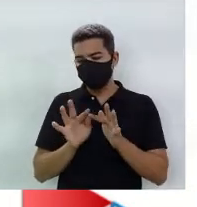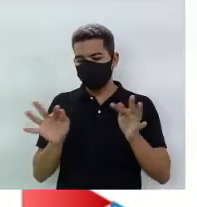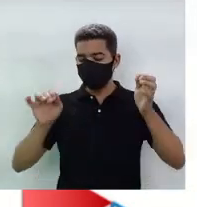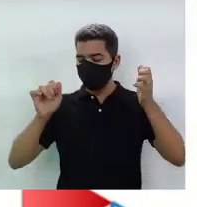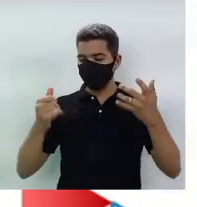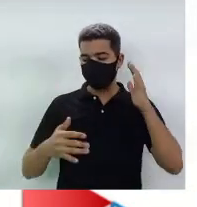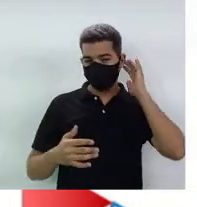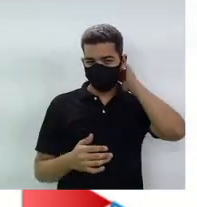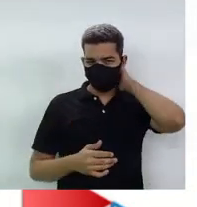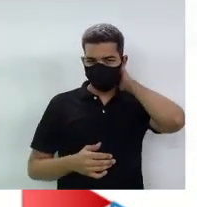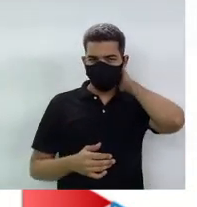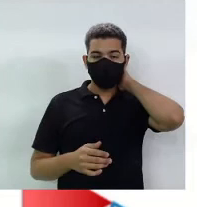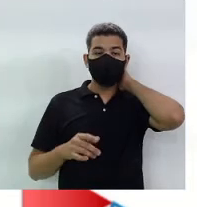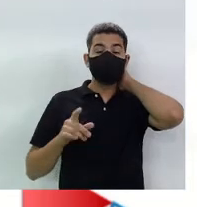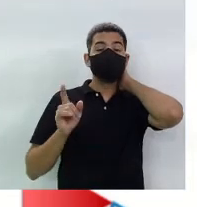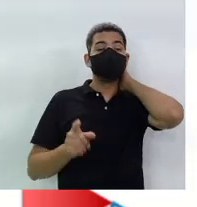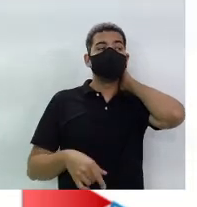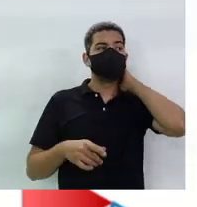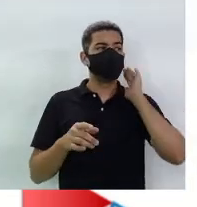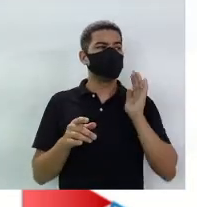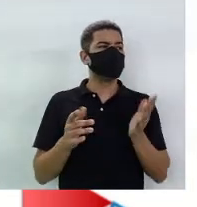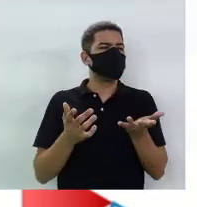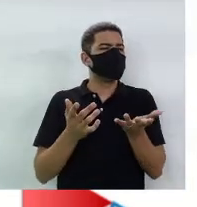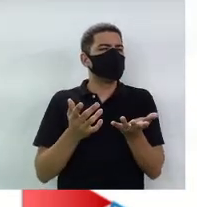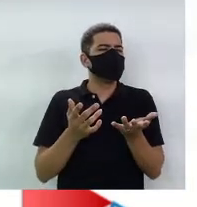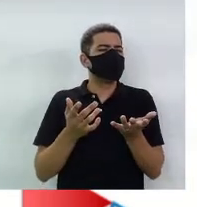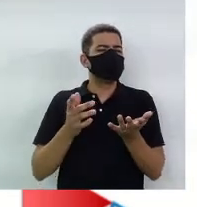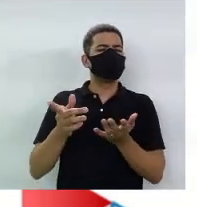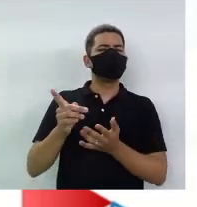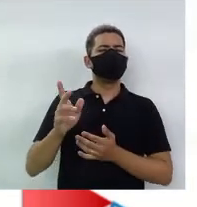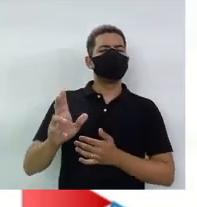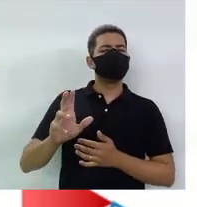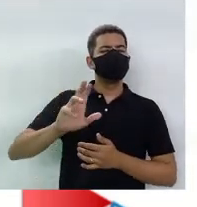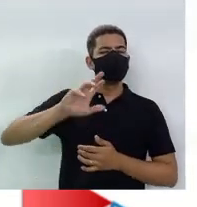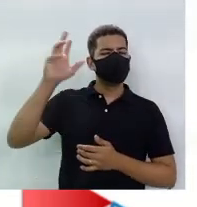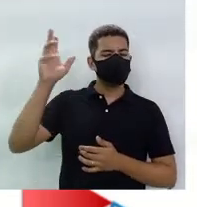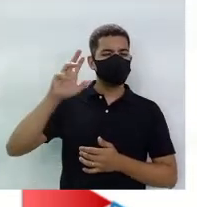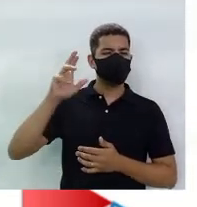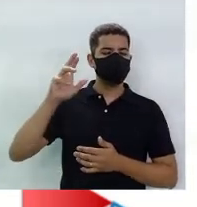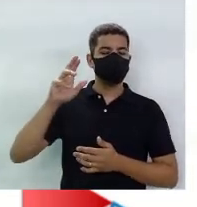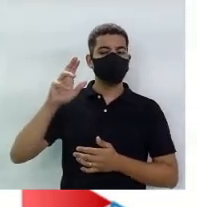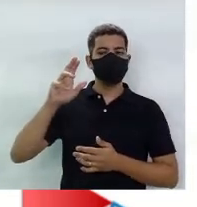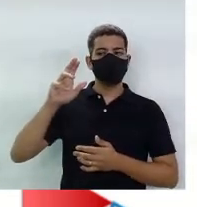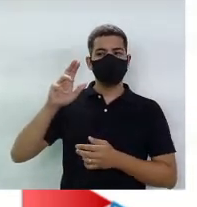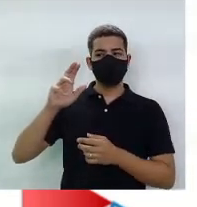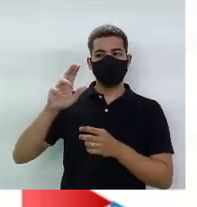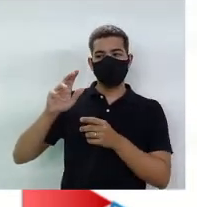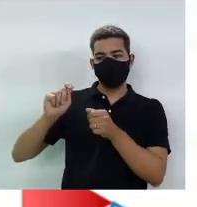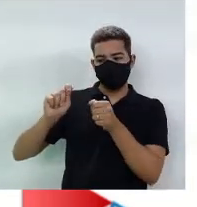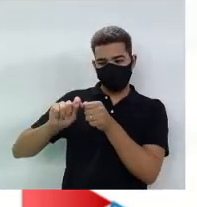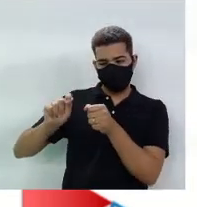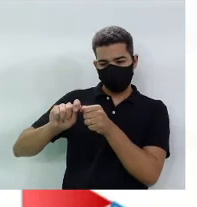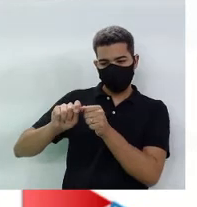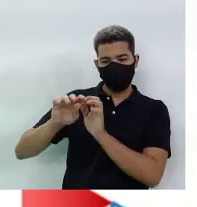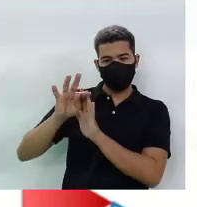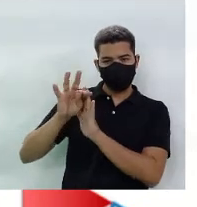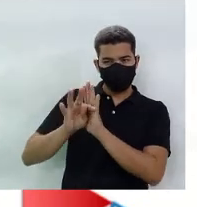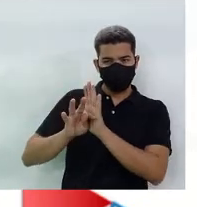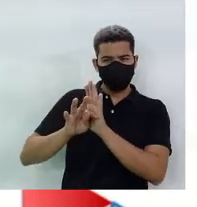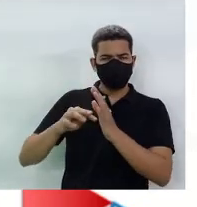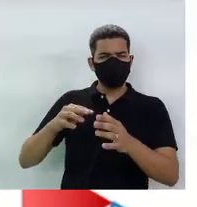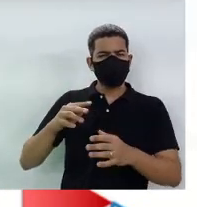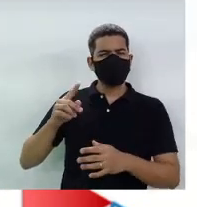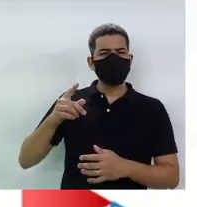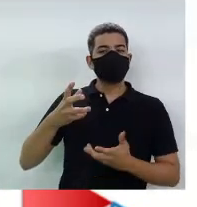o contexto é justamente a situação de produção do texto, a intencionalidade